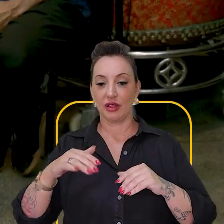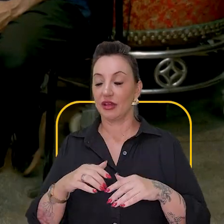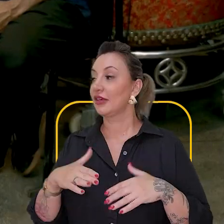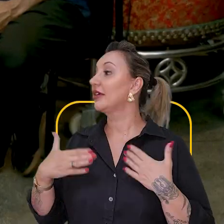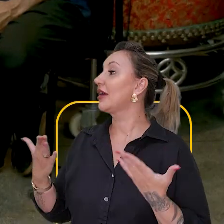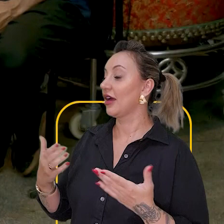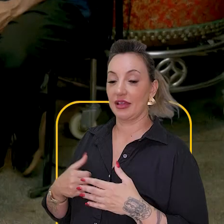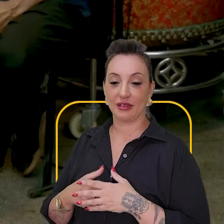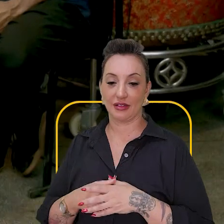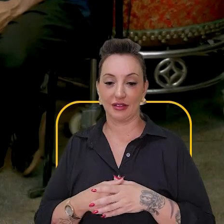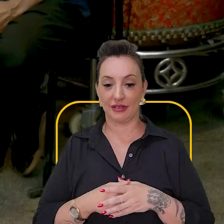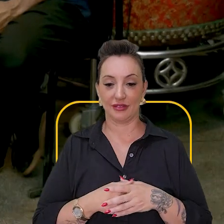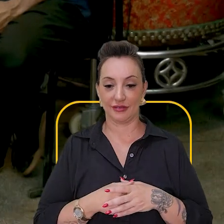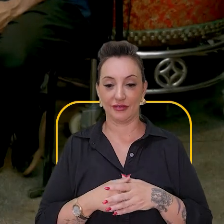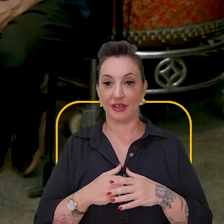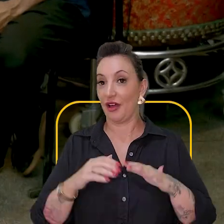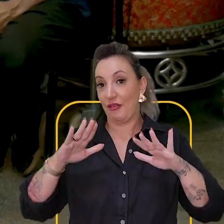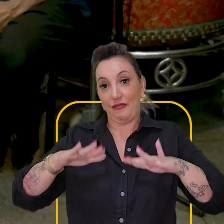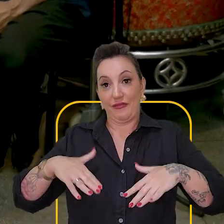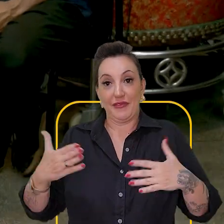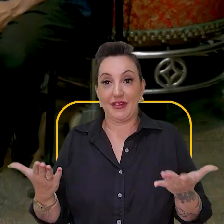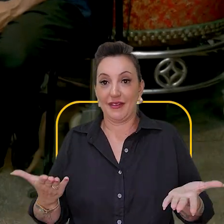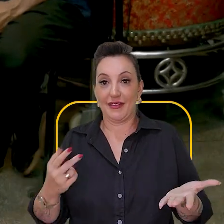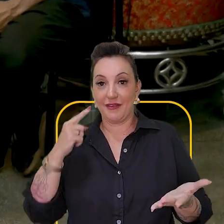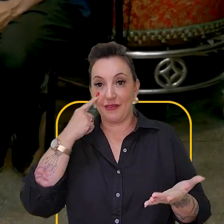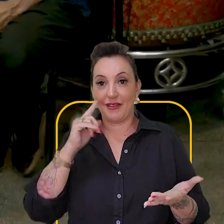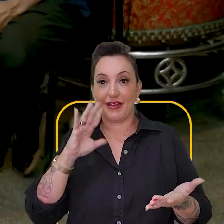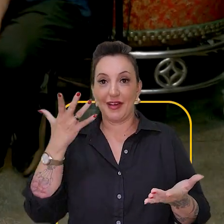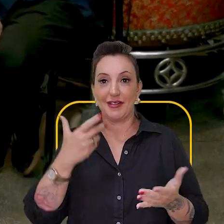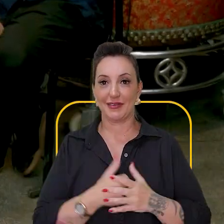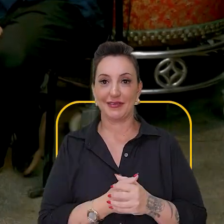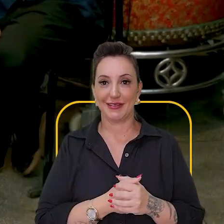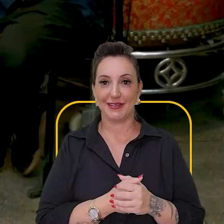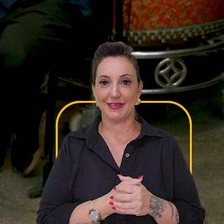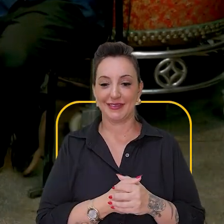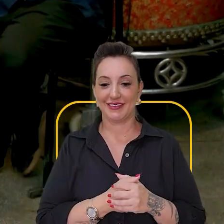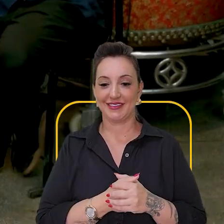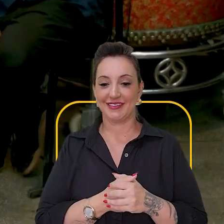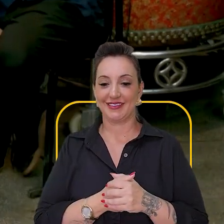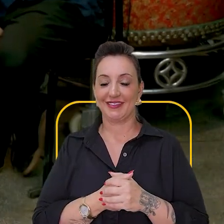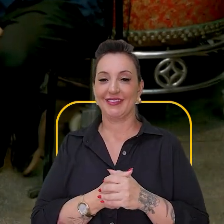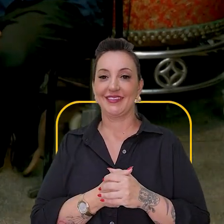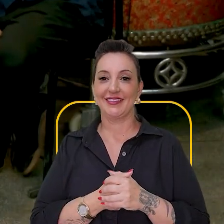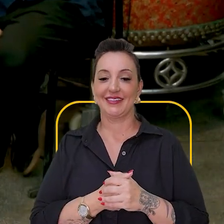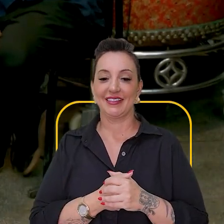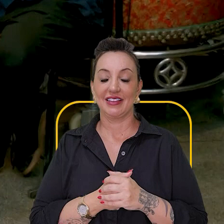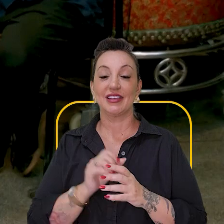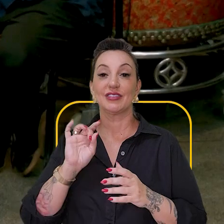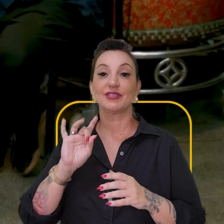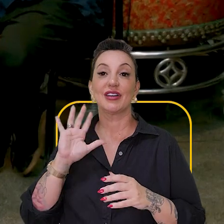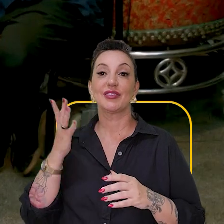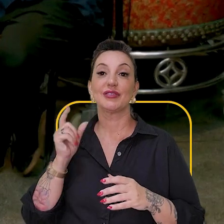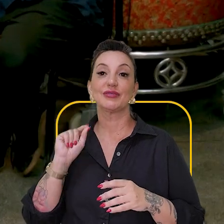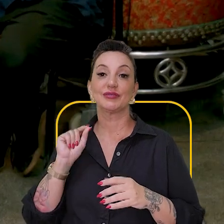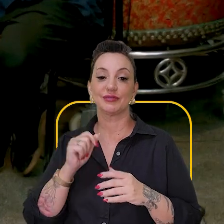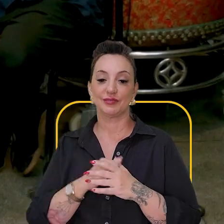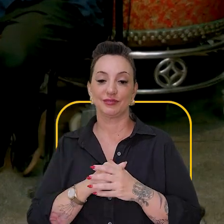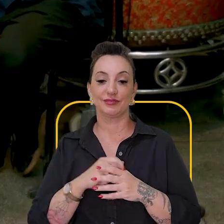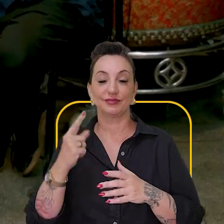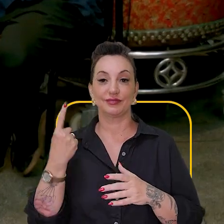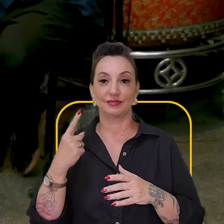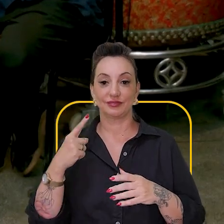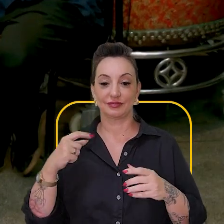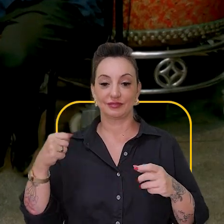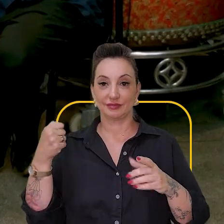falaram para mim E aí falei já temamos aqui vamos ver né meu vamos ver só que aí aconteceu o seguinte